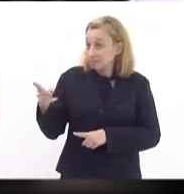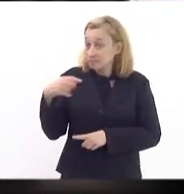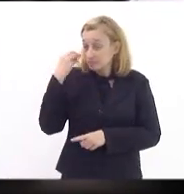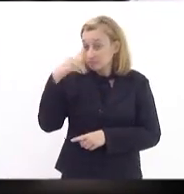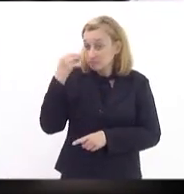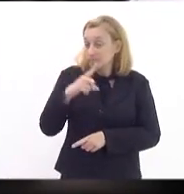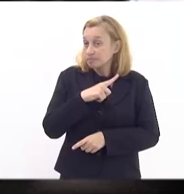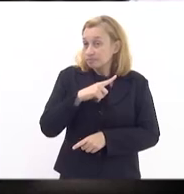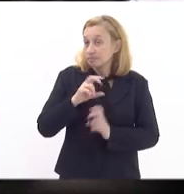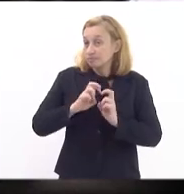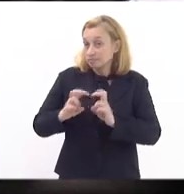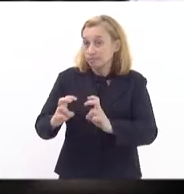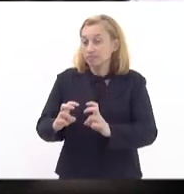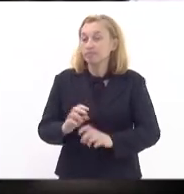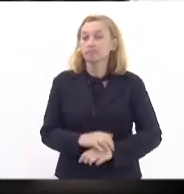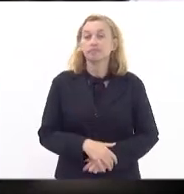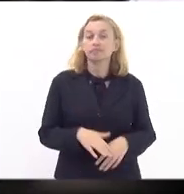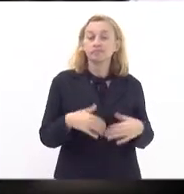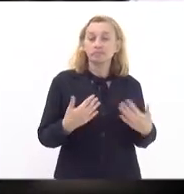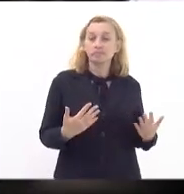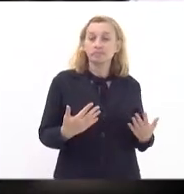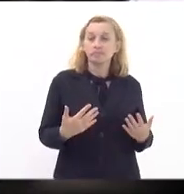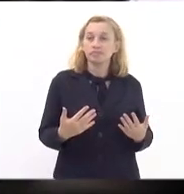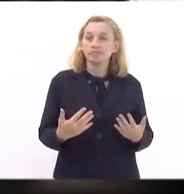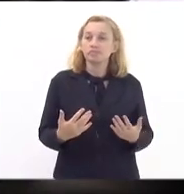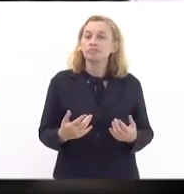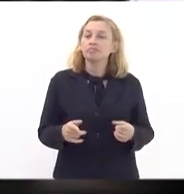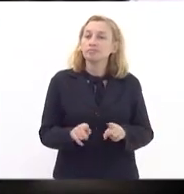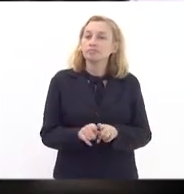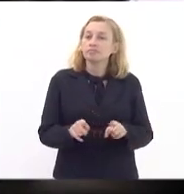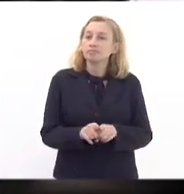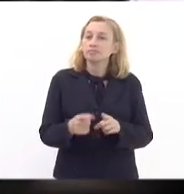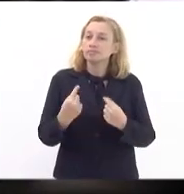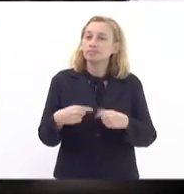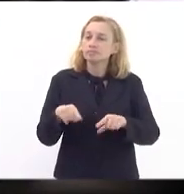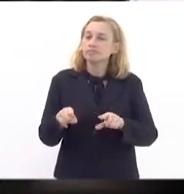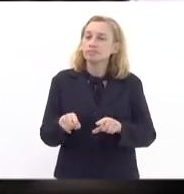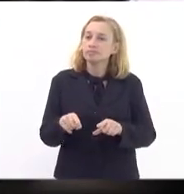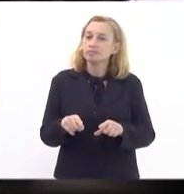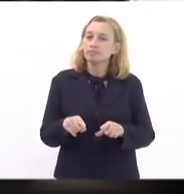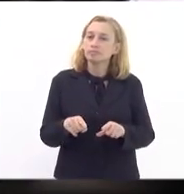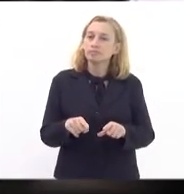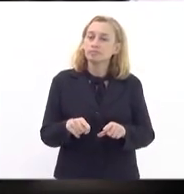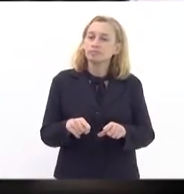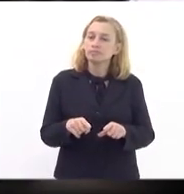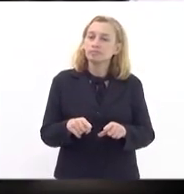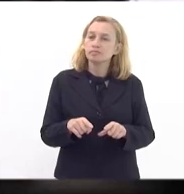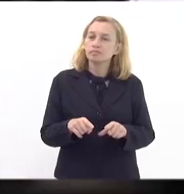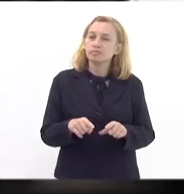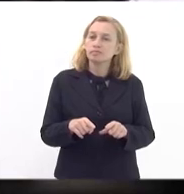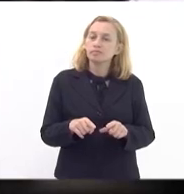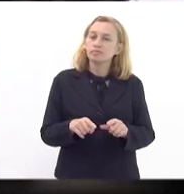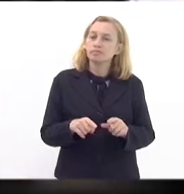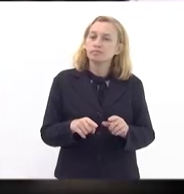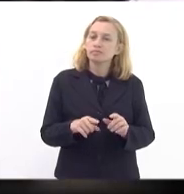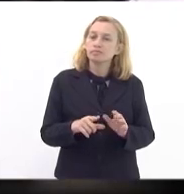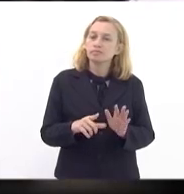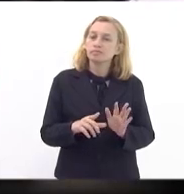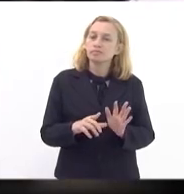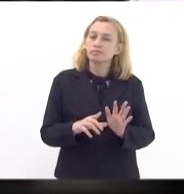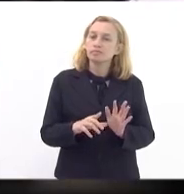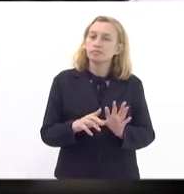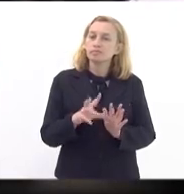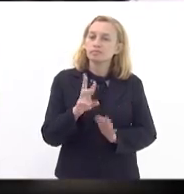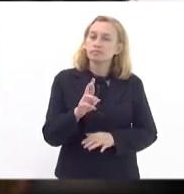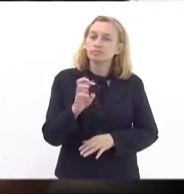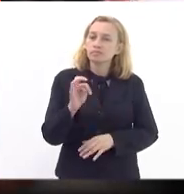dia de trem então eu não o combate também aos receptadores era uma questão que eu ia